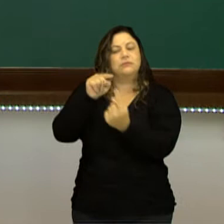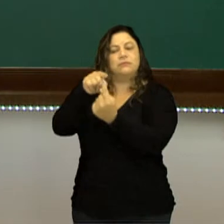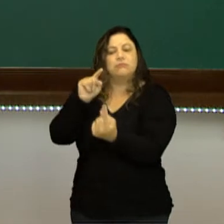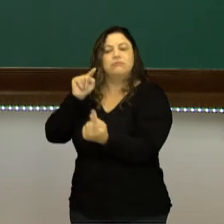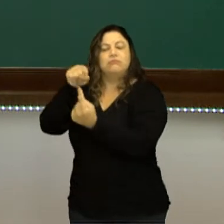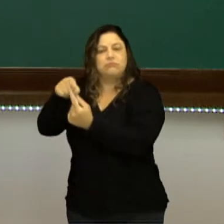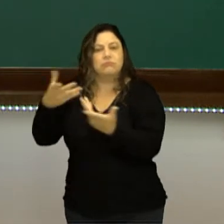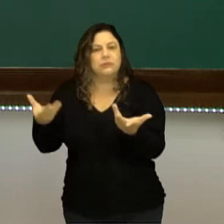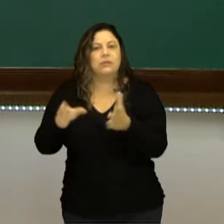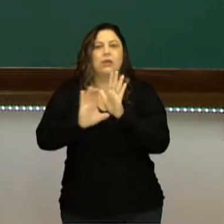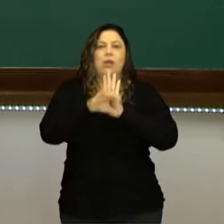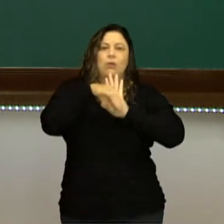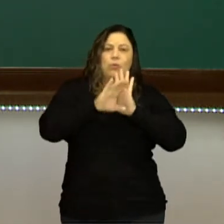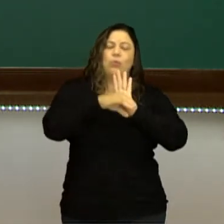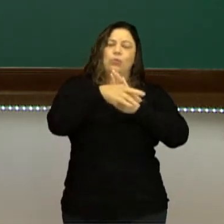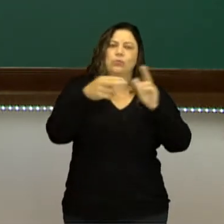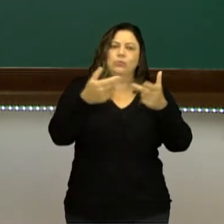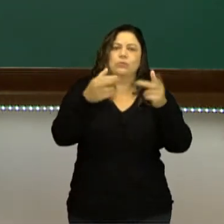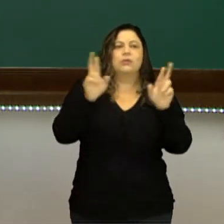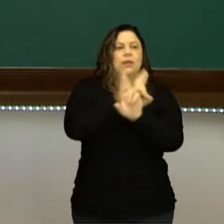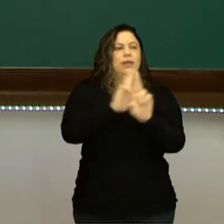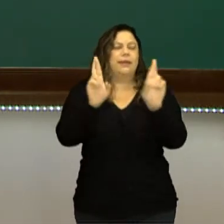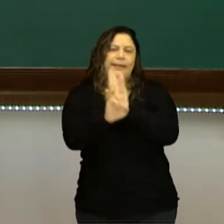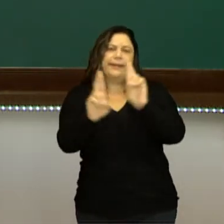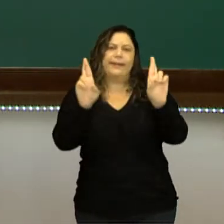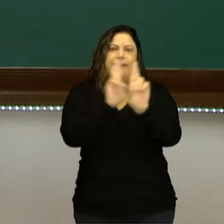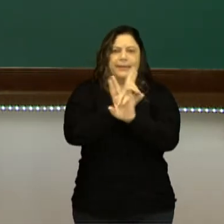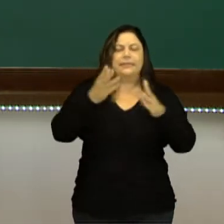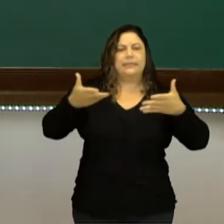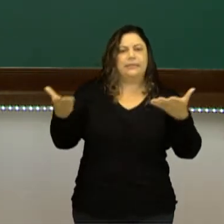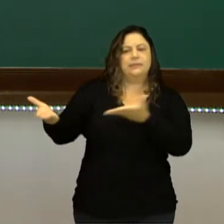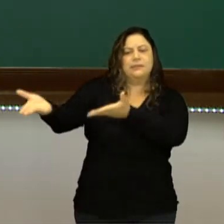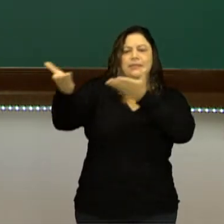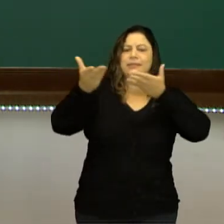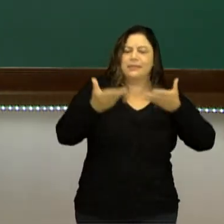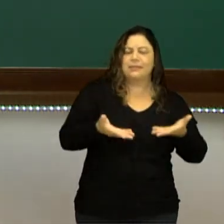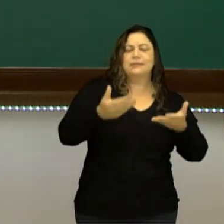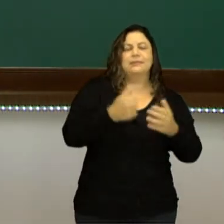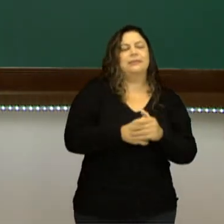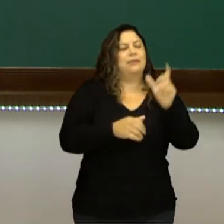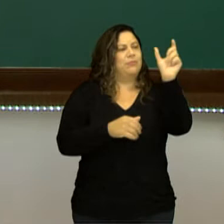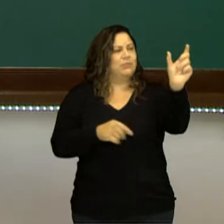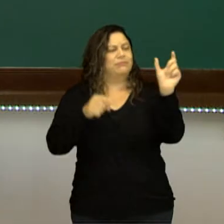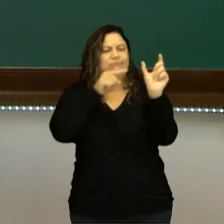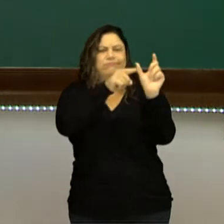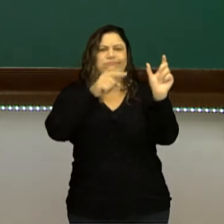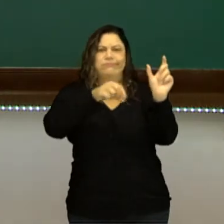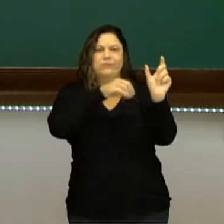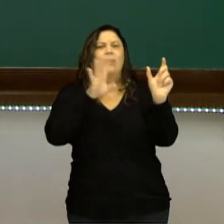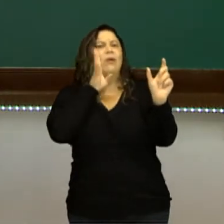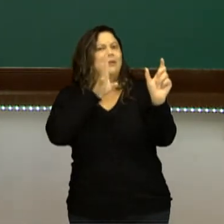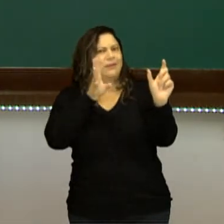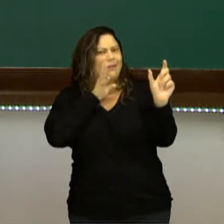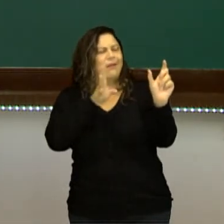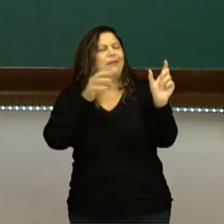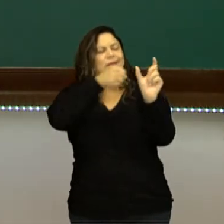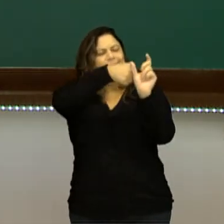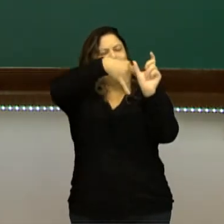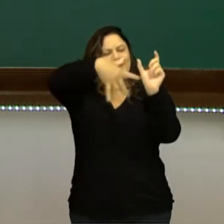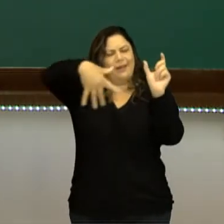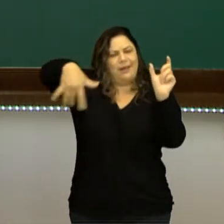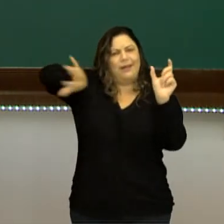identificar, né, os conceitos que se relacionam entre si e trazer para esse mapa mental. Olha que bacana aí fazer um mapa mental sobre